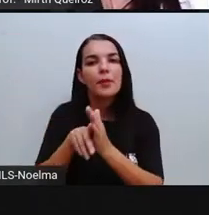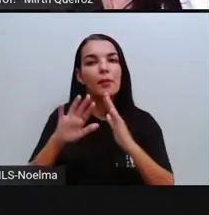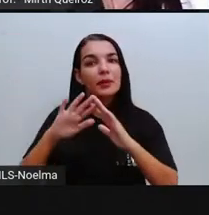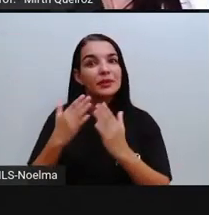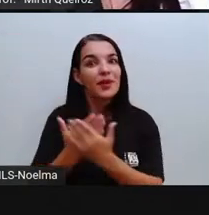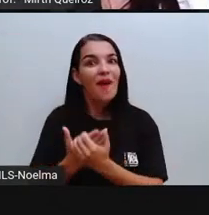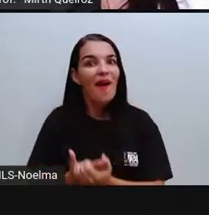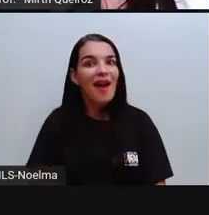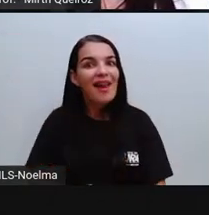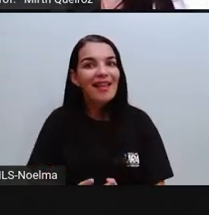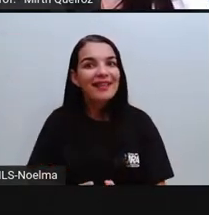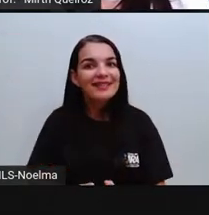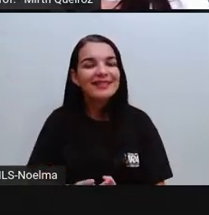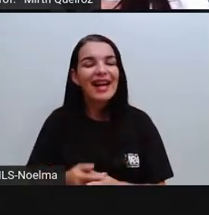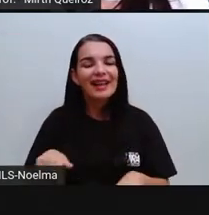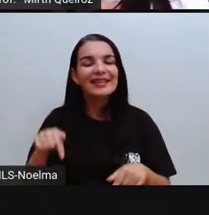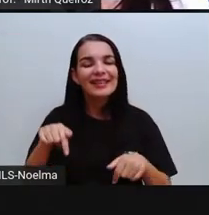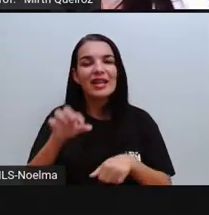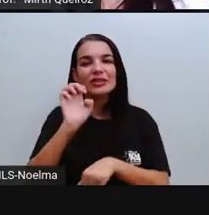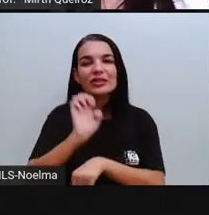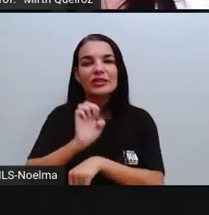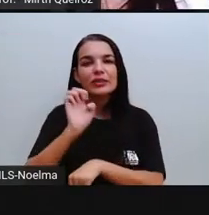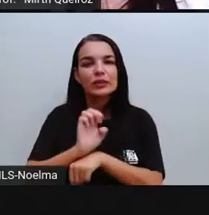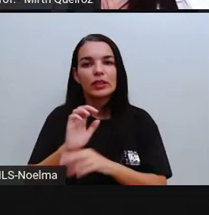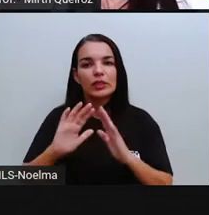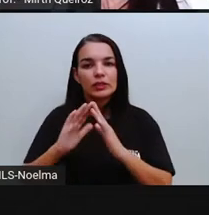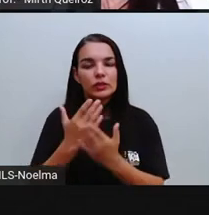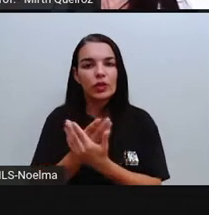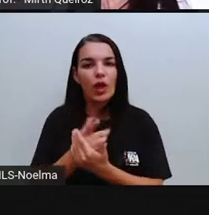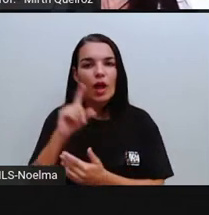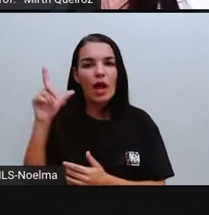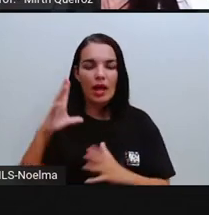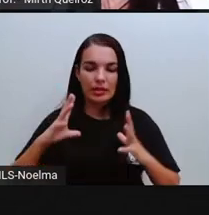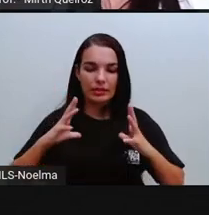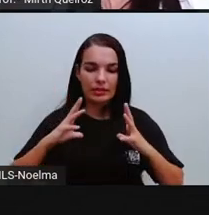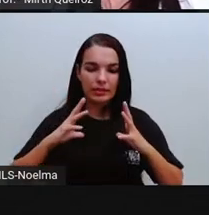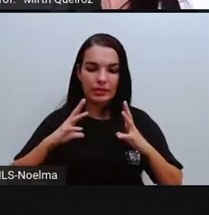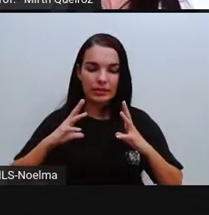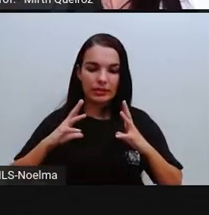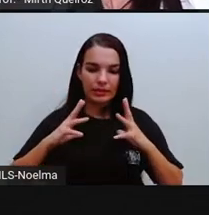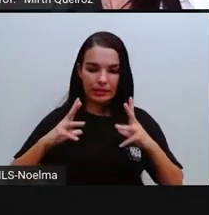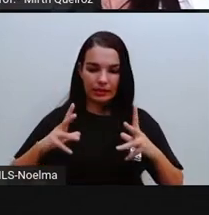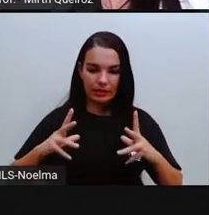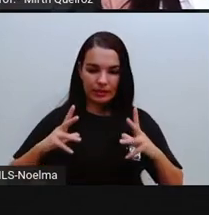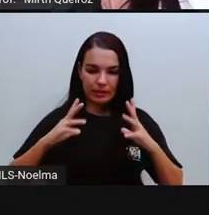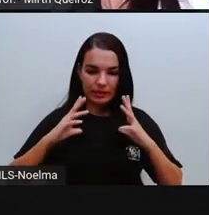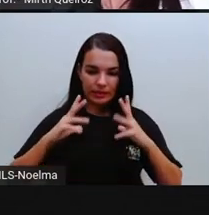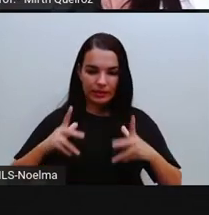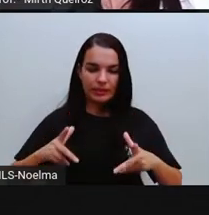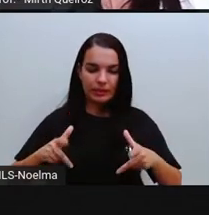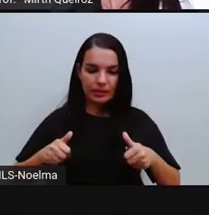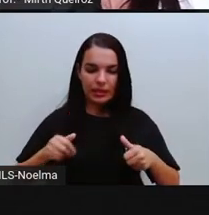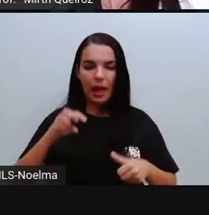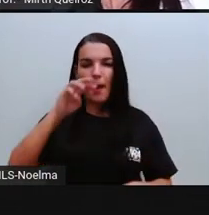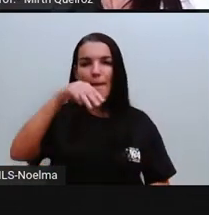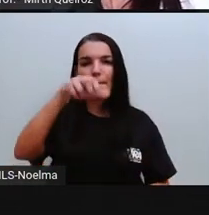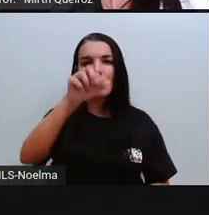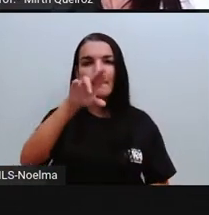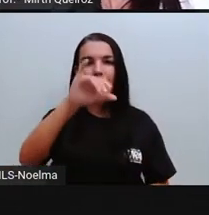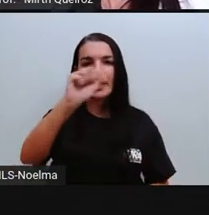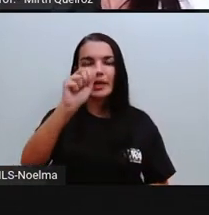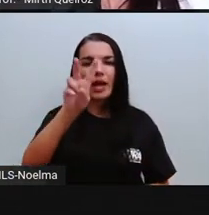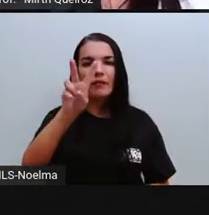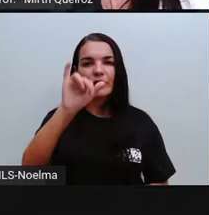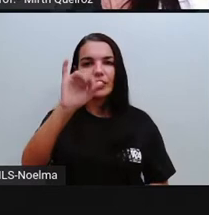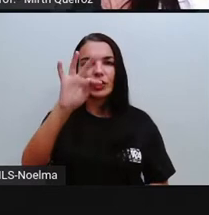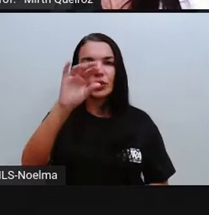isso em uma escola estadual, lá na minha cidade, Santa Maria da Vitória, onde os próprios alunos eles fizeram a